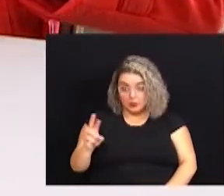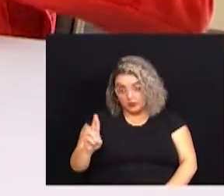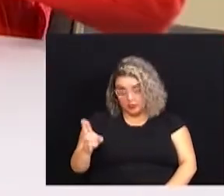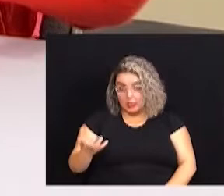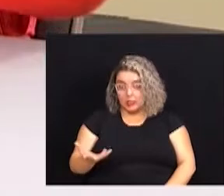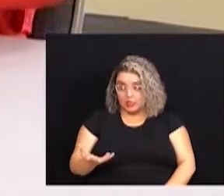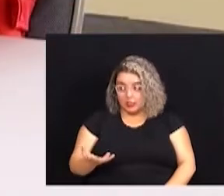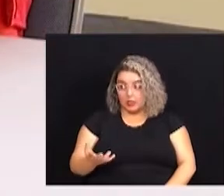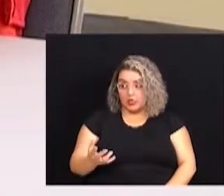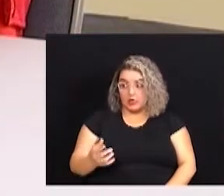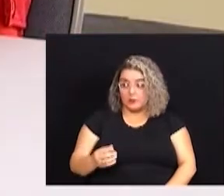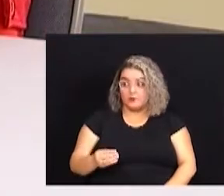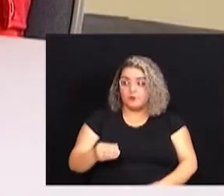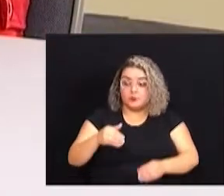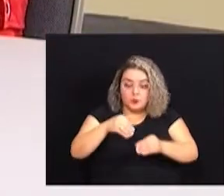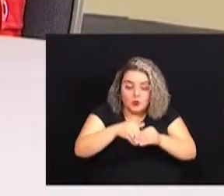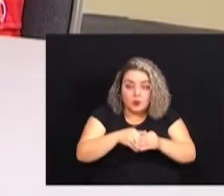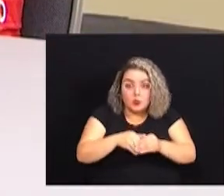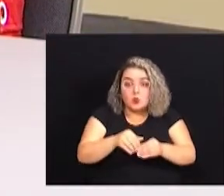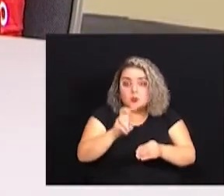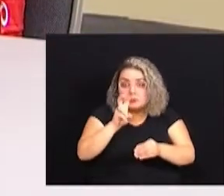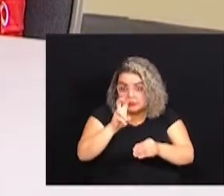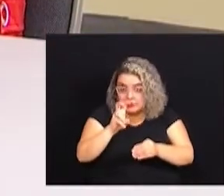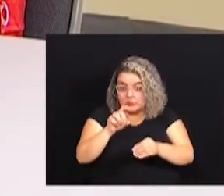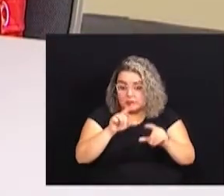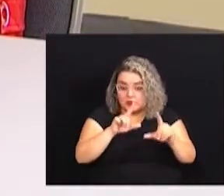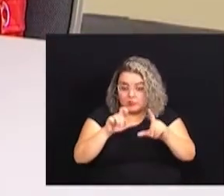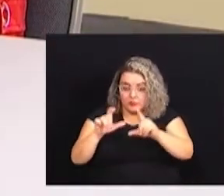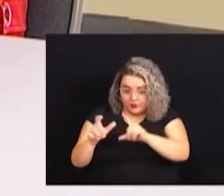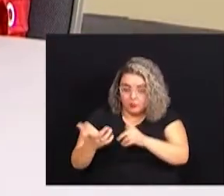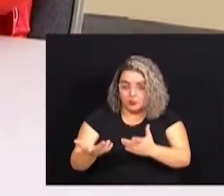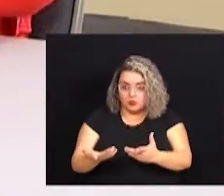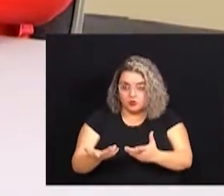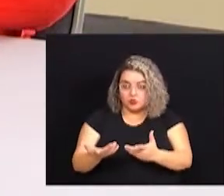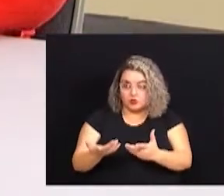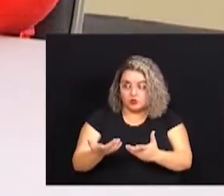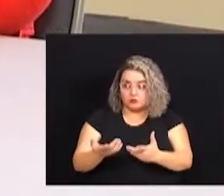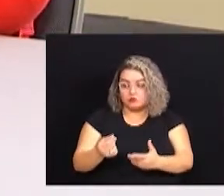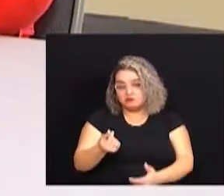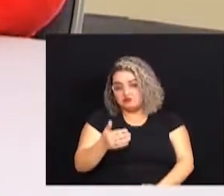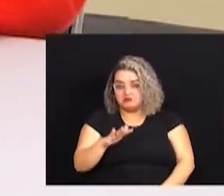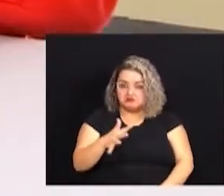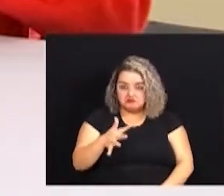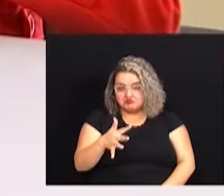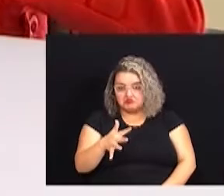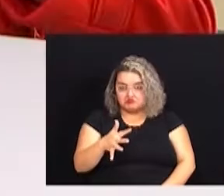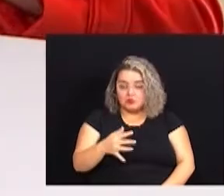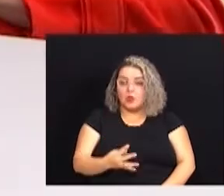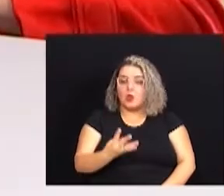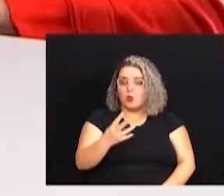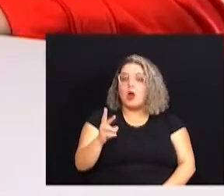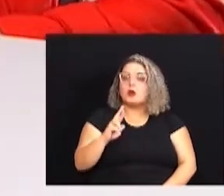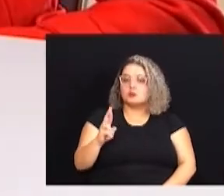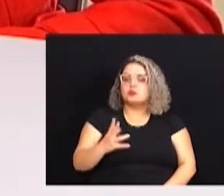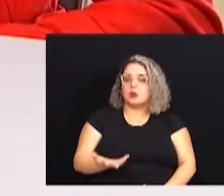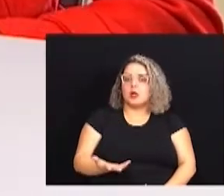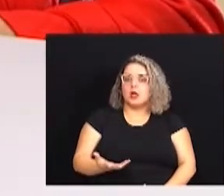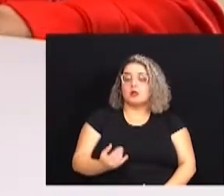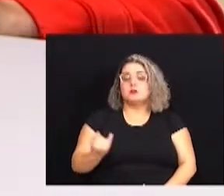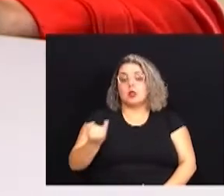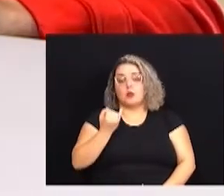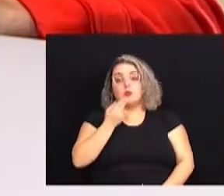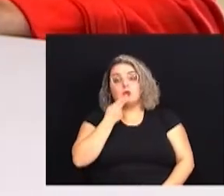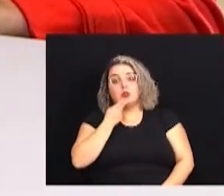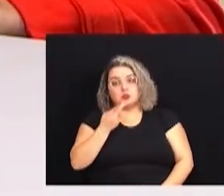R$44,90. As embalagens vêm com 5 figurinhas que custam mais ou menos R$4.